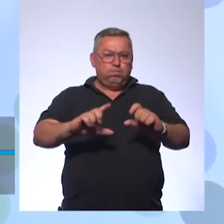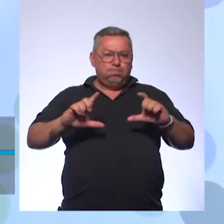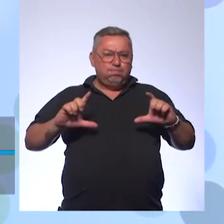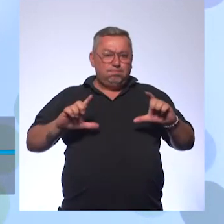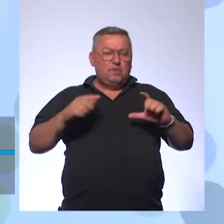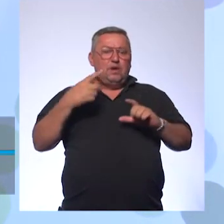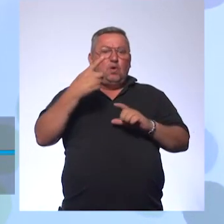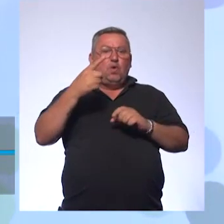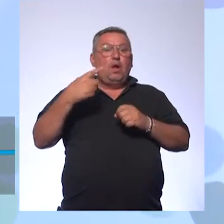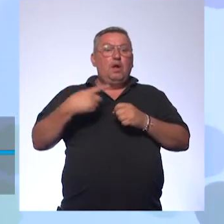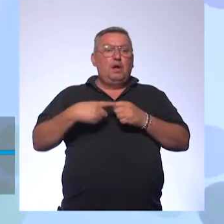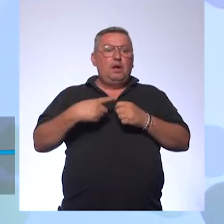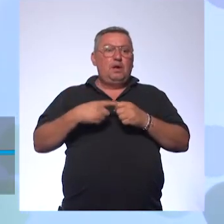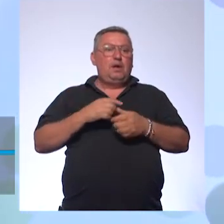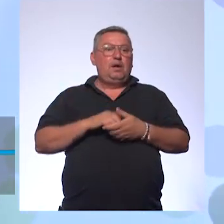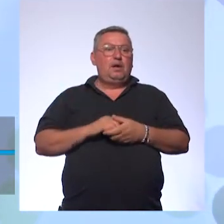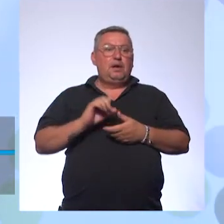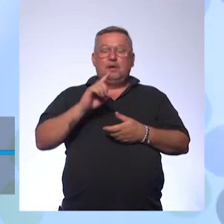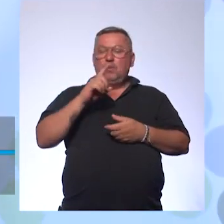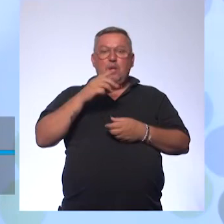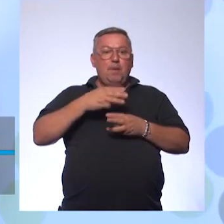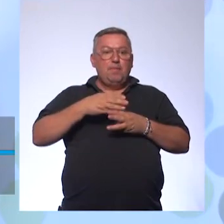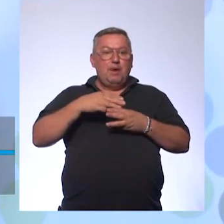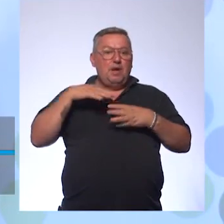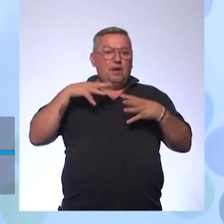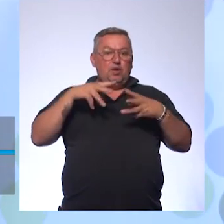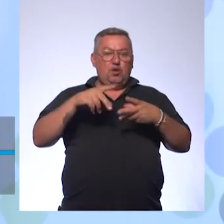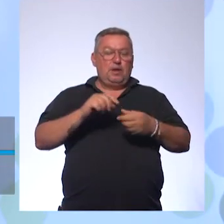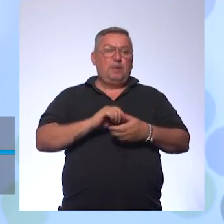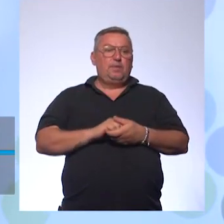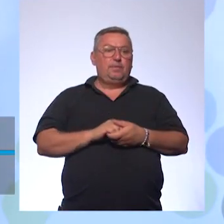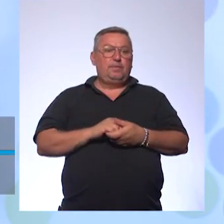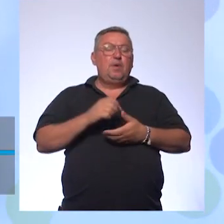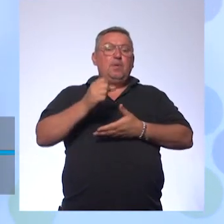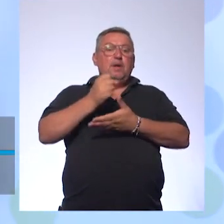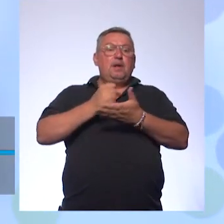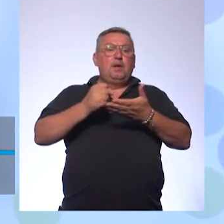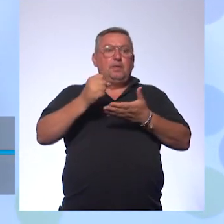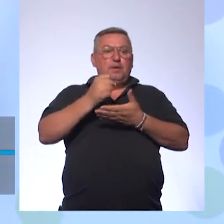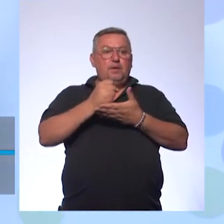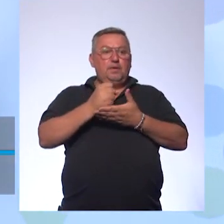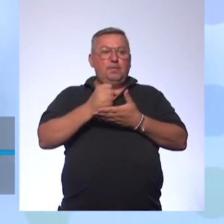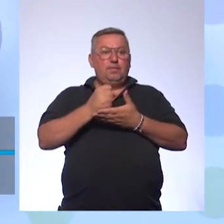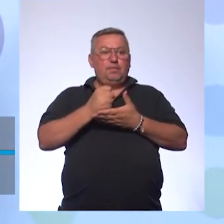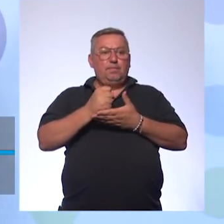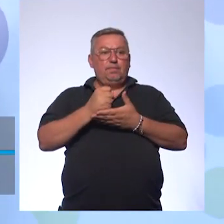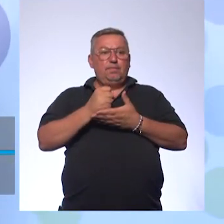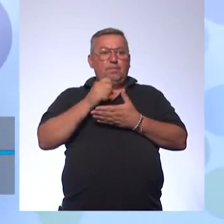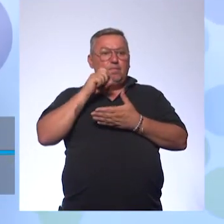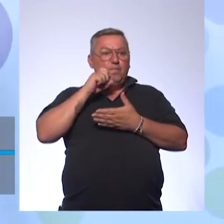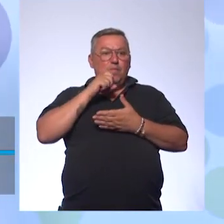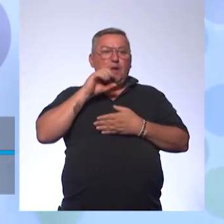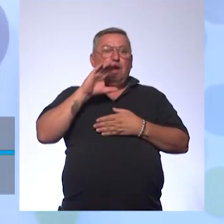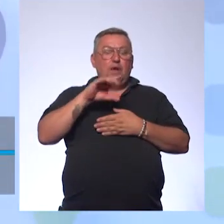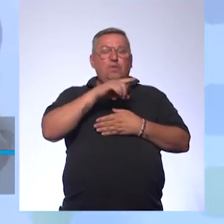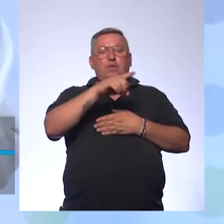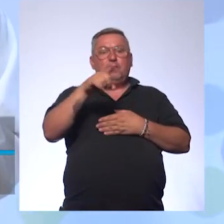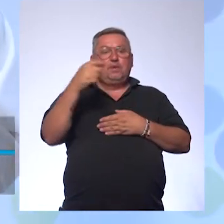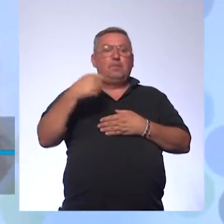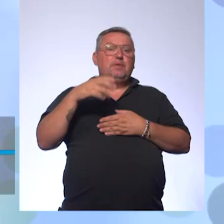entender é como que isso funciona. O que influencia no tempo e no clima,